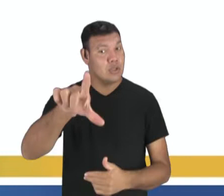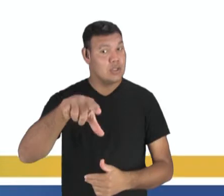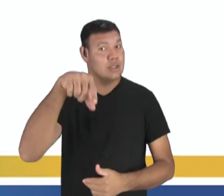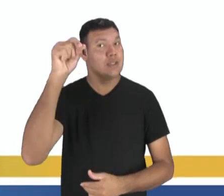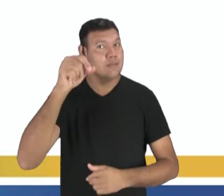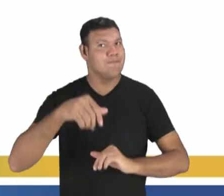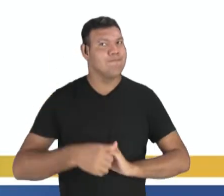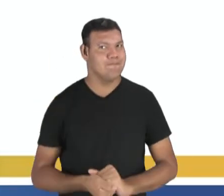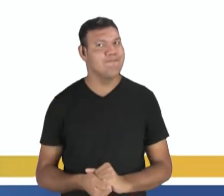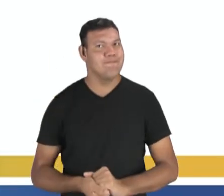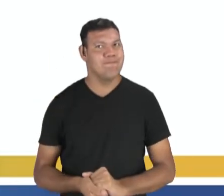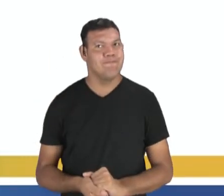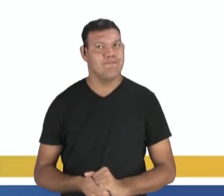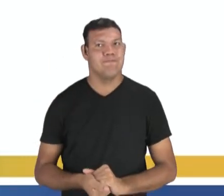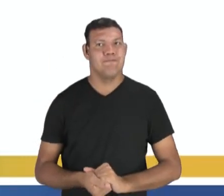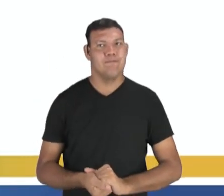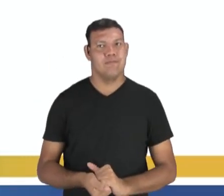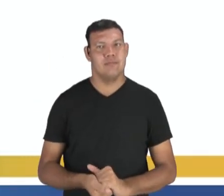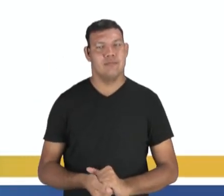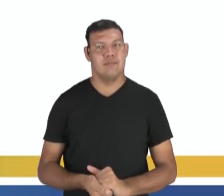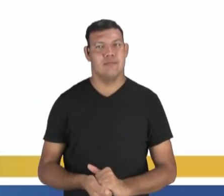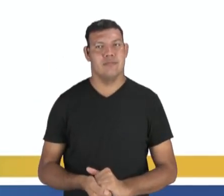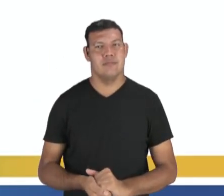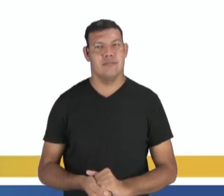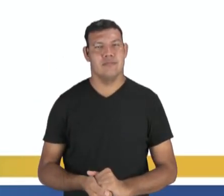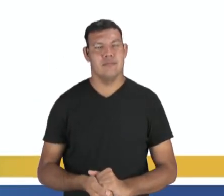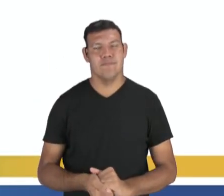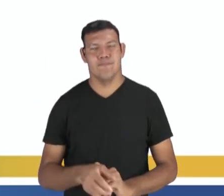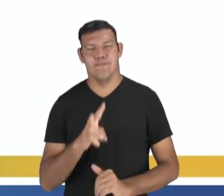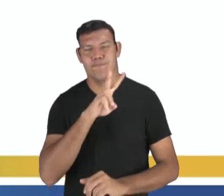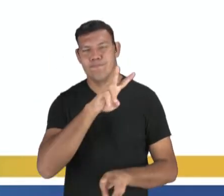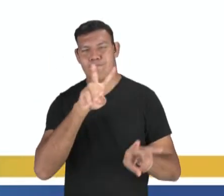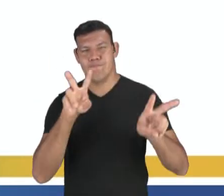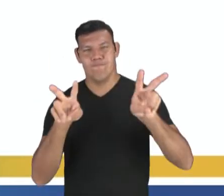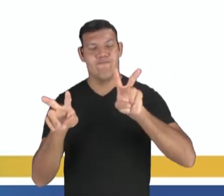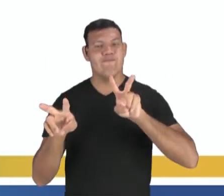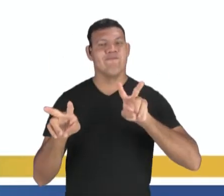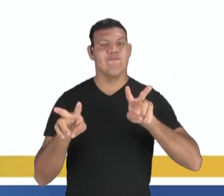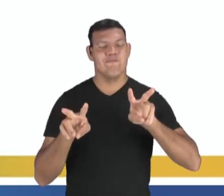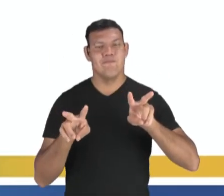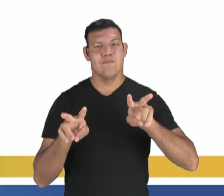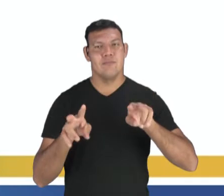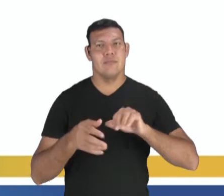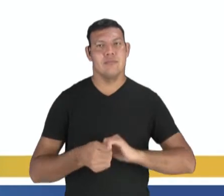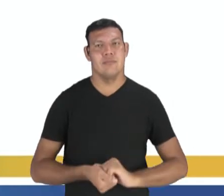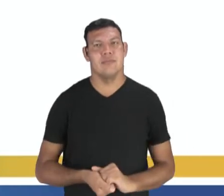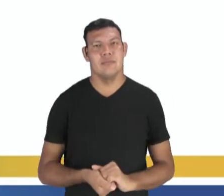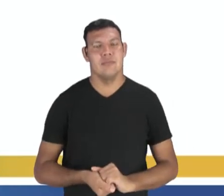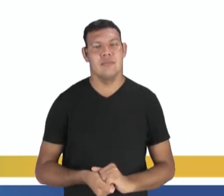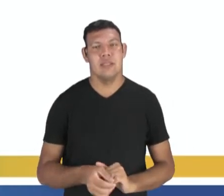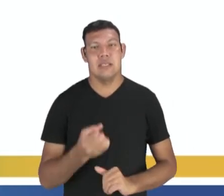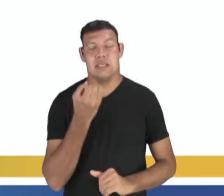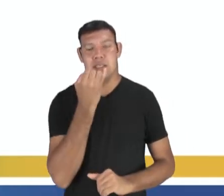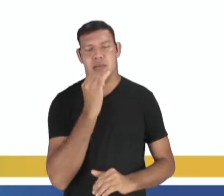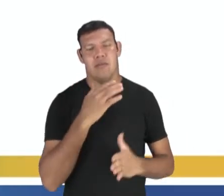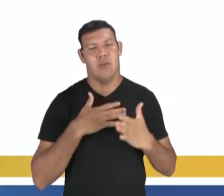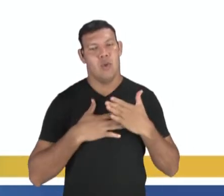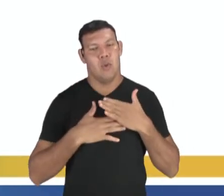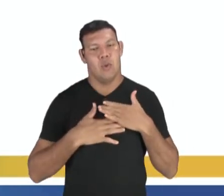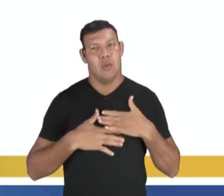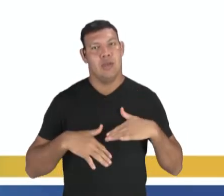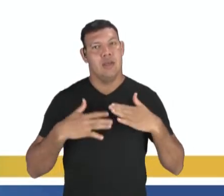tem que escolher mais ou menos escolher o meu olhando bem e como é que se ficar